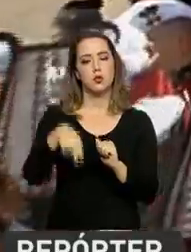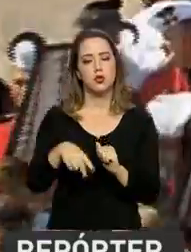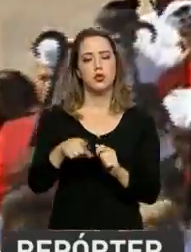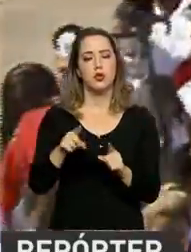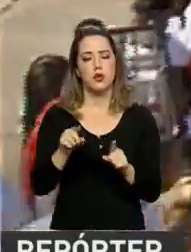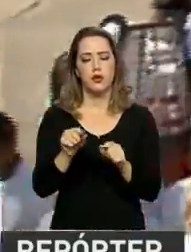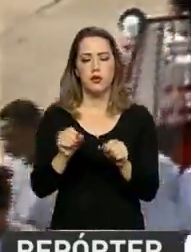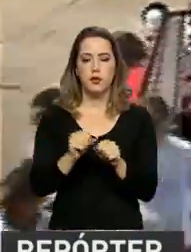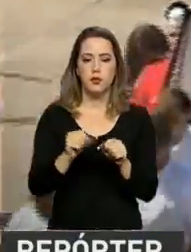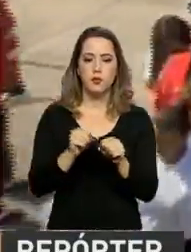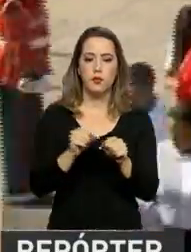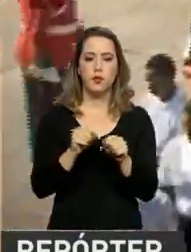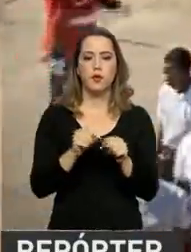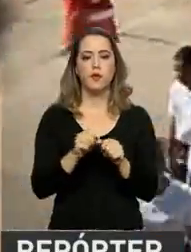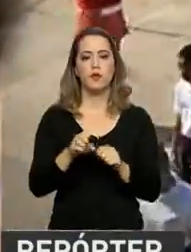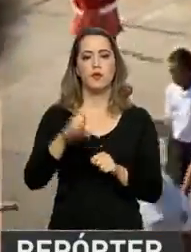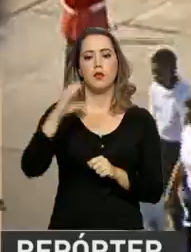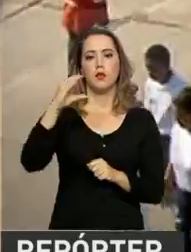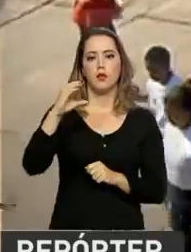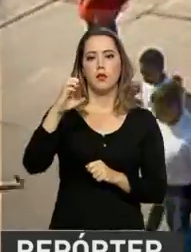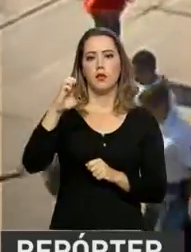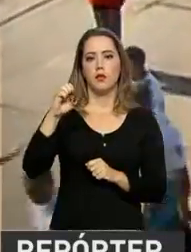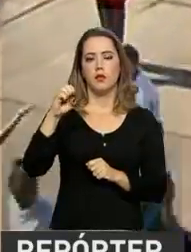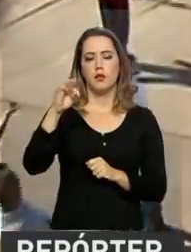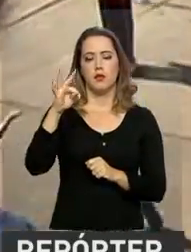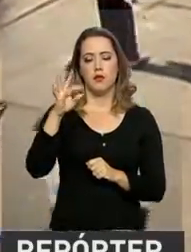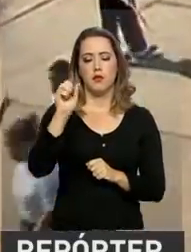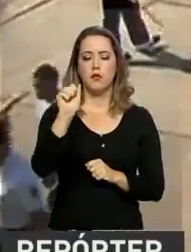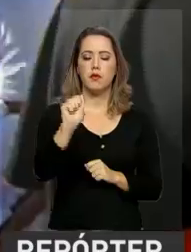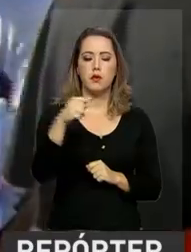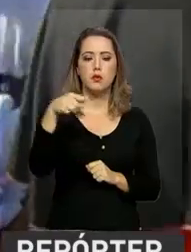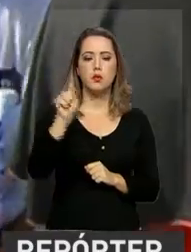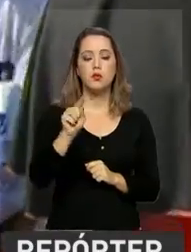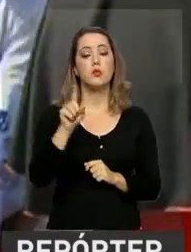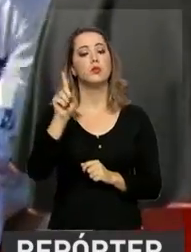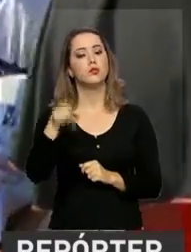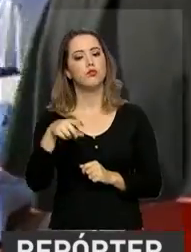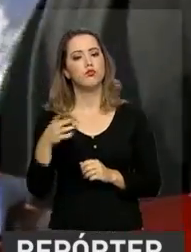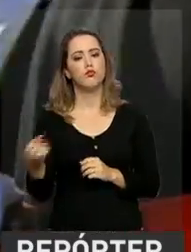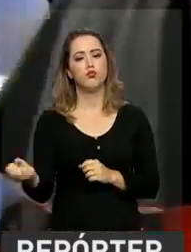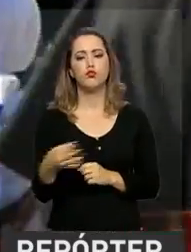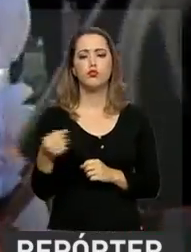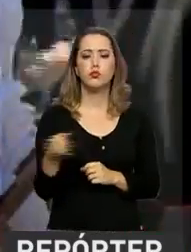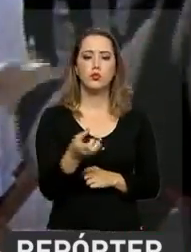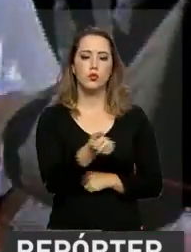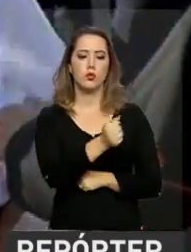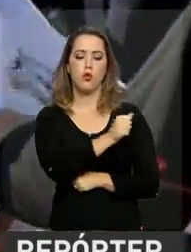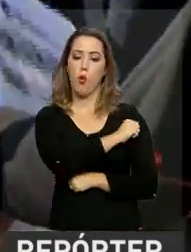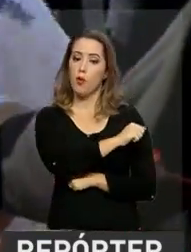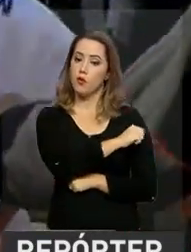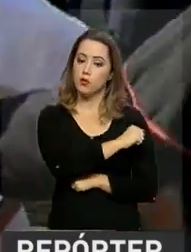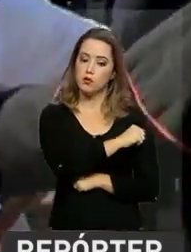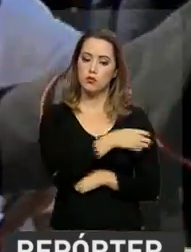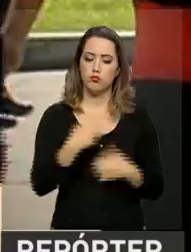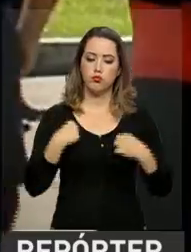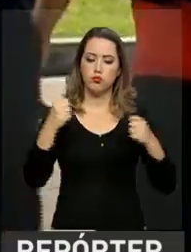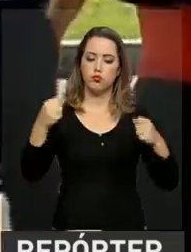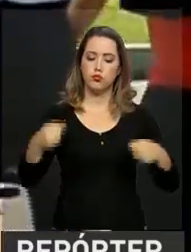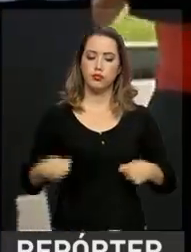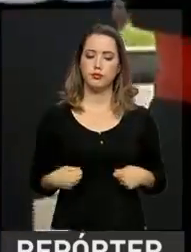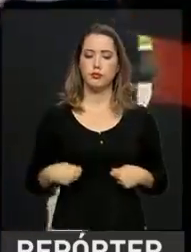Janeiro o cefan um evento marcou a incorporação de novos alunos que vestiram literalmente a camisa da